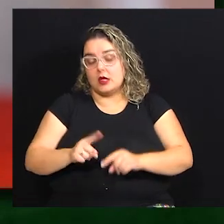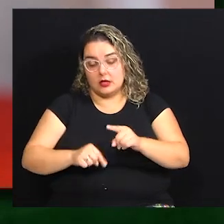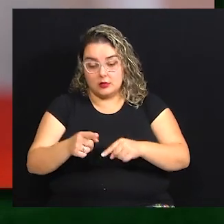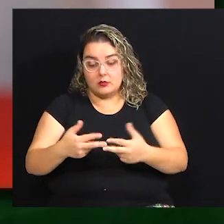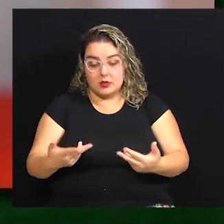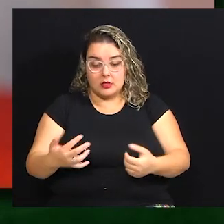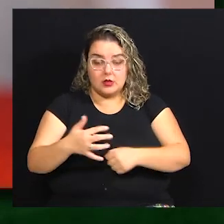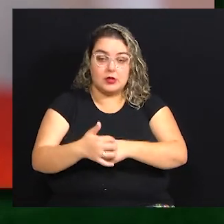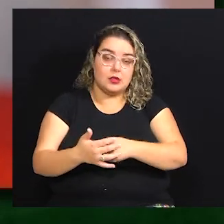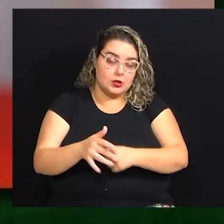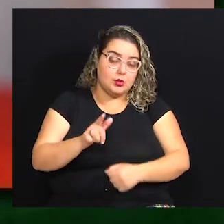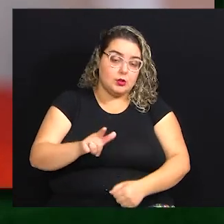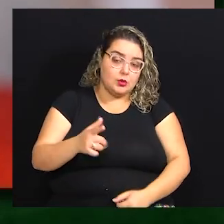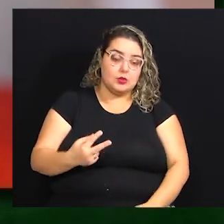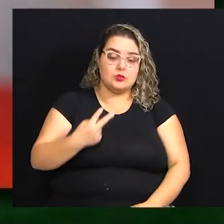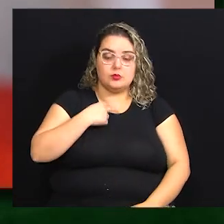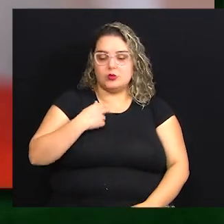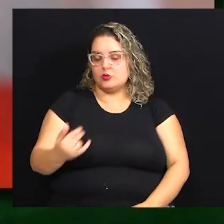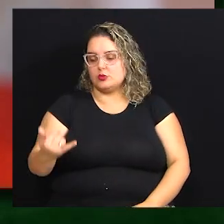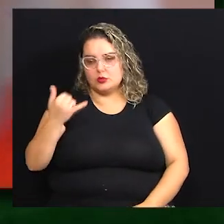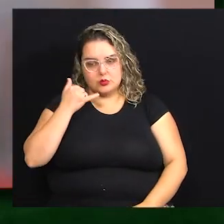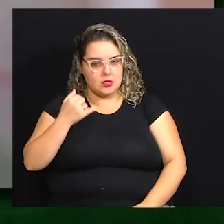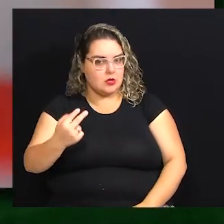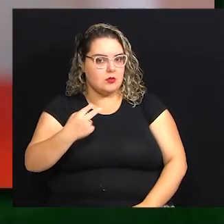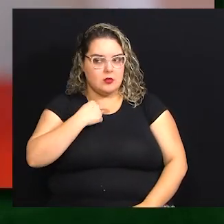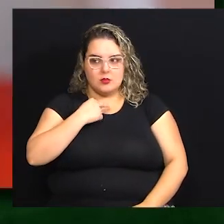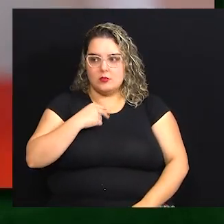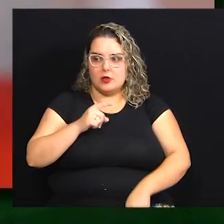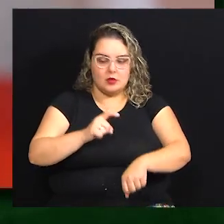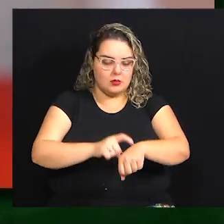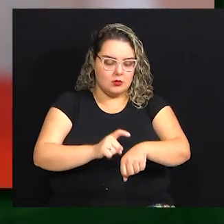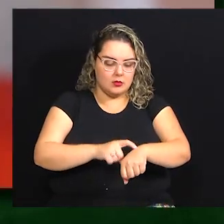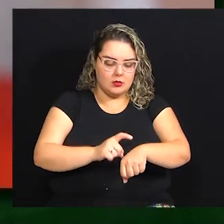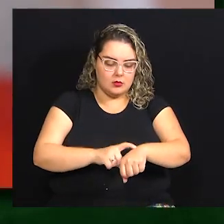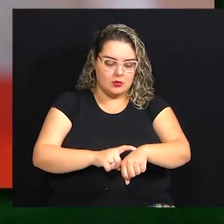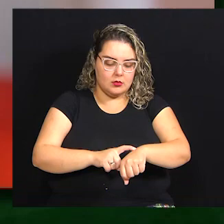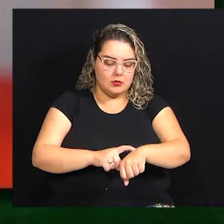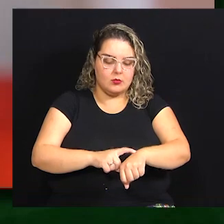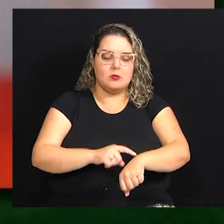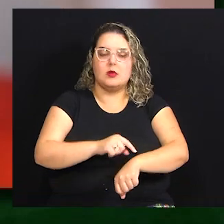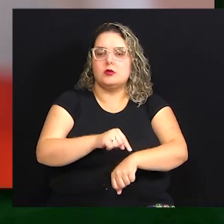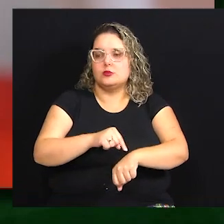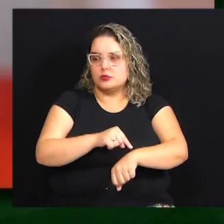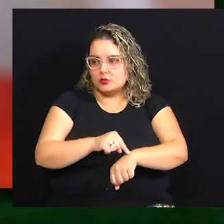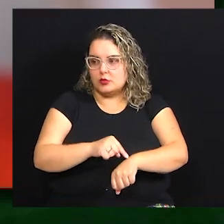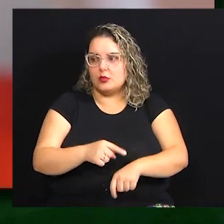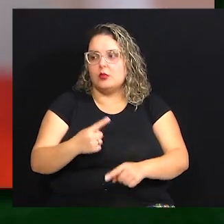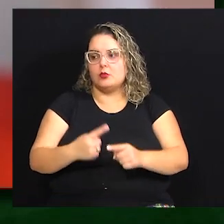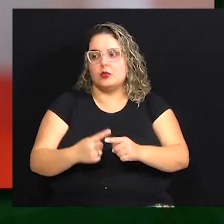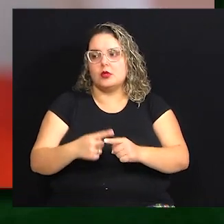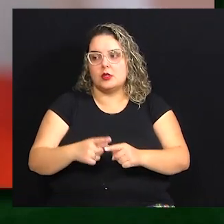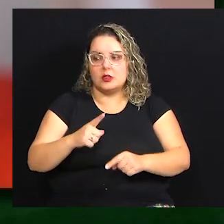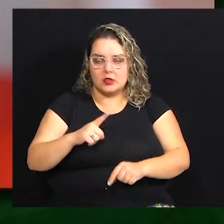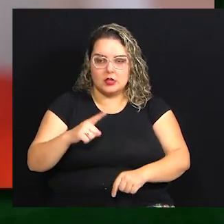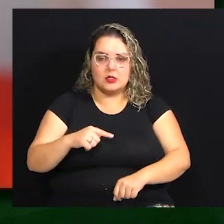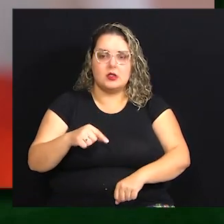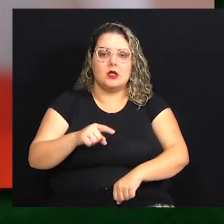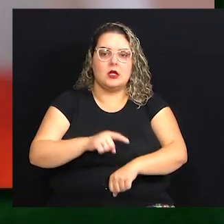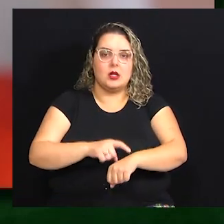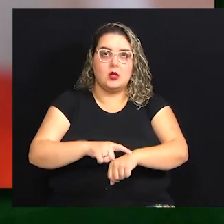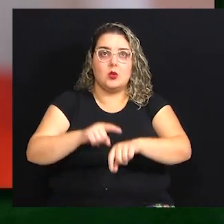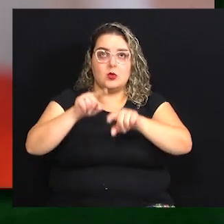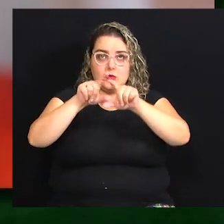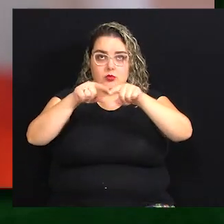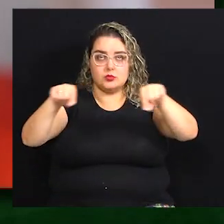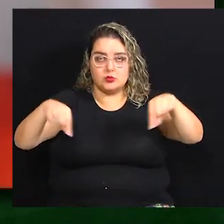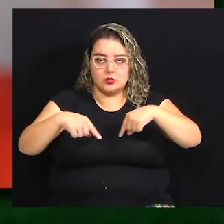equipamentos eletrônicos, evidentemente. Você não pode usar celular, você não vai poder usar relógio, mesmo analógico de pulso, porque tem relógios na sala. Olha, né?